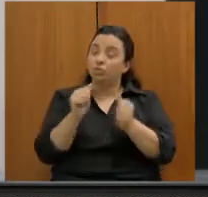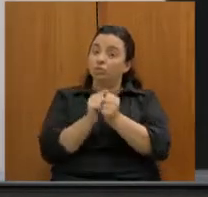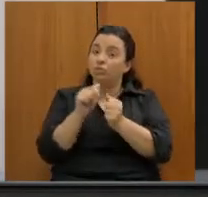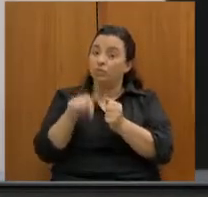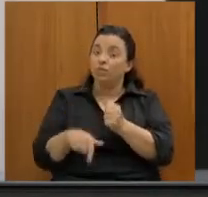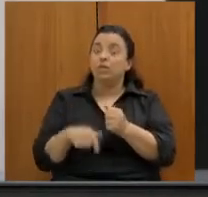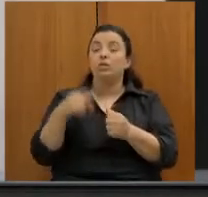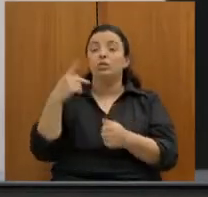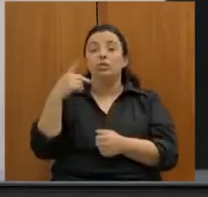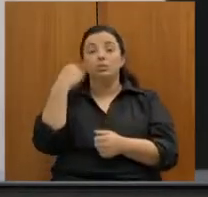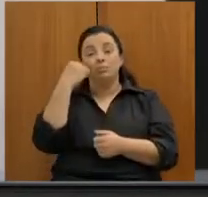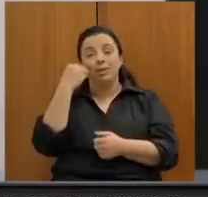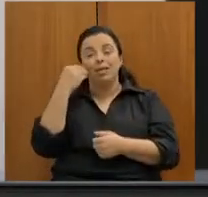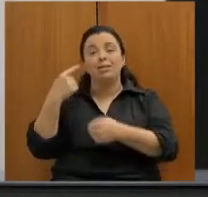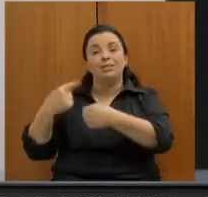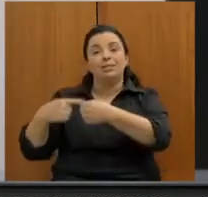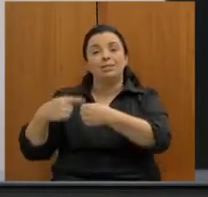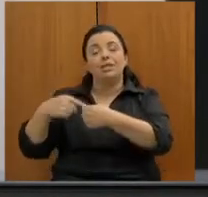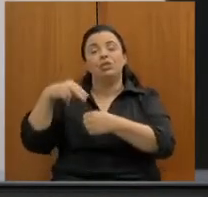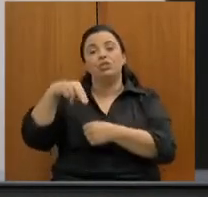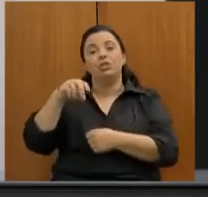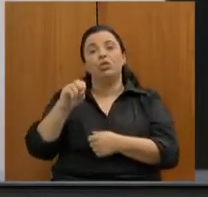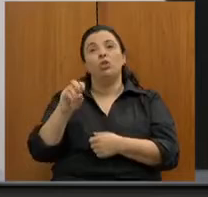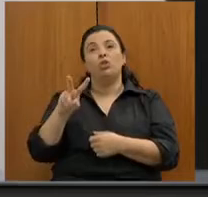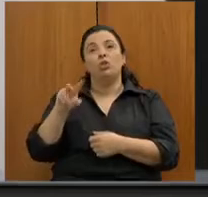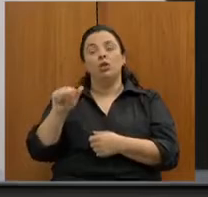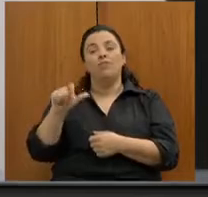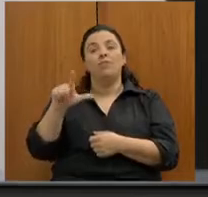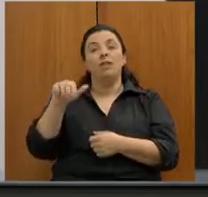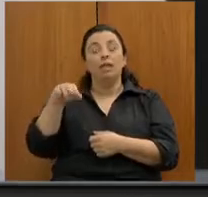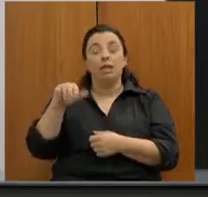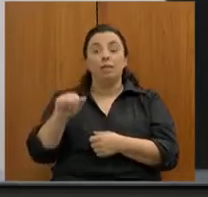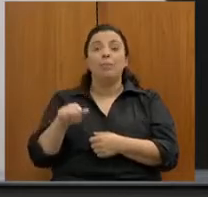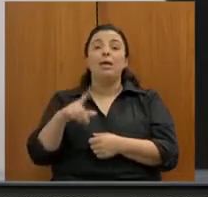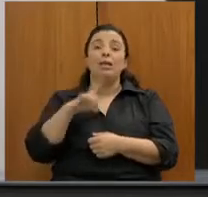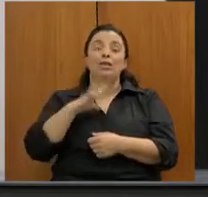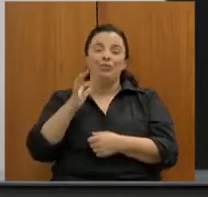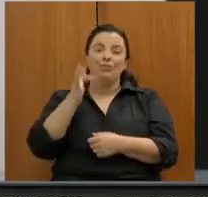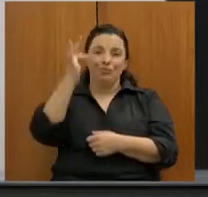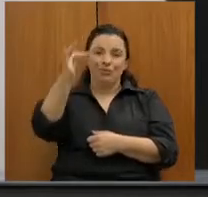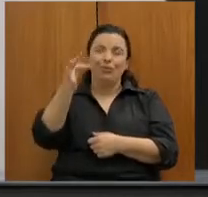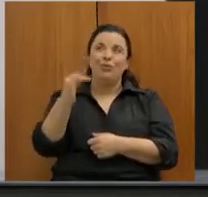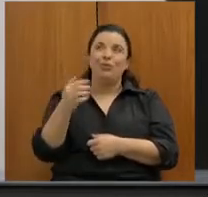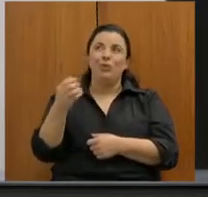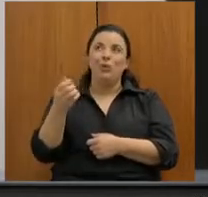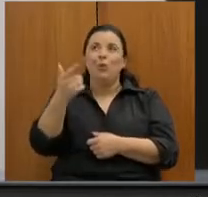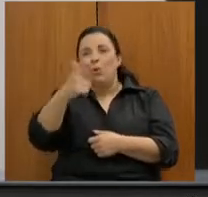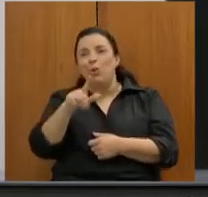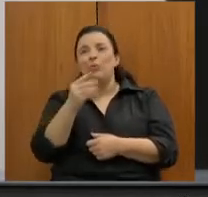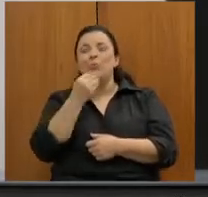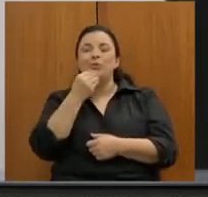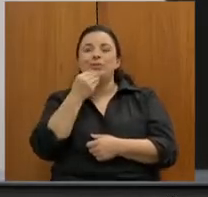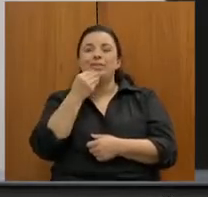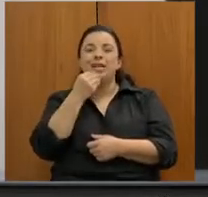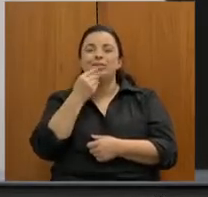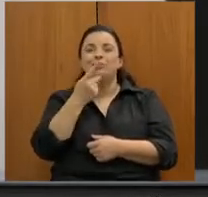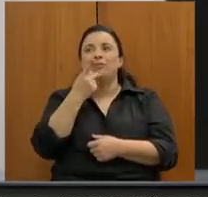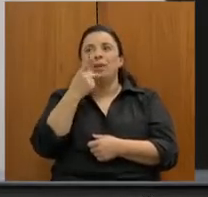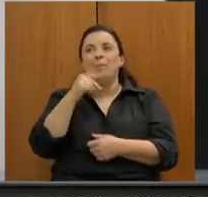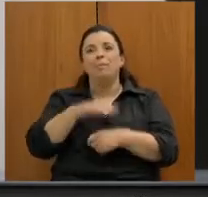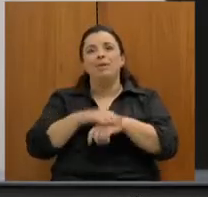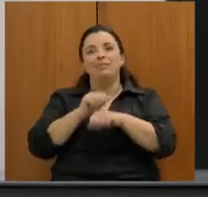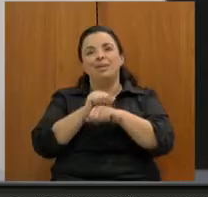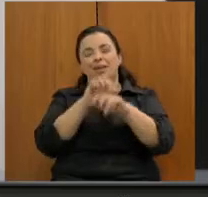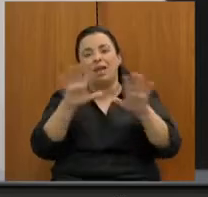né do município de Nova Lima nós vamos criar outras oportunidades a Eduarda para gente poder explanar mais sobre os